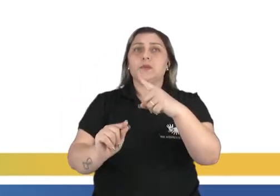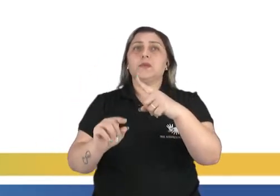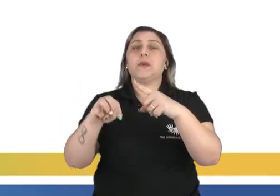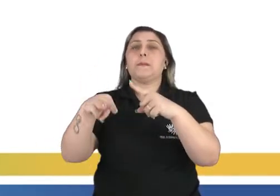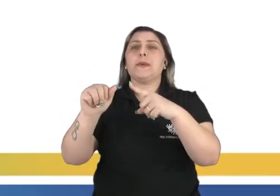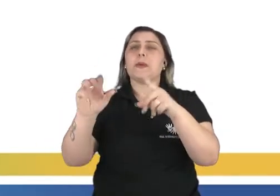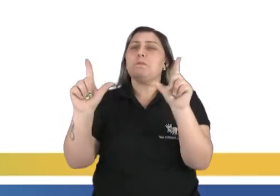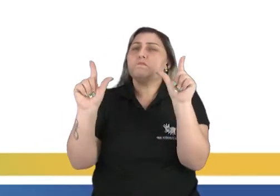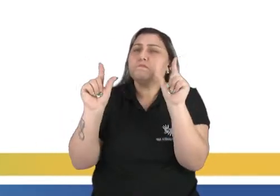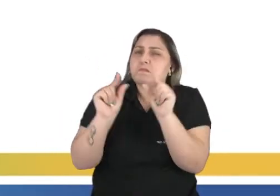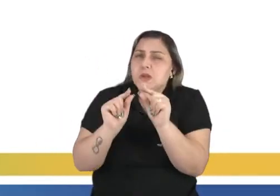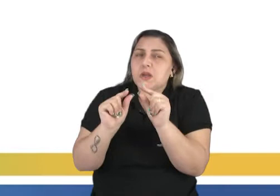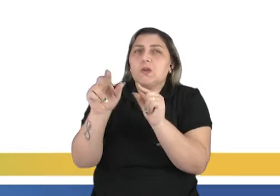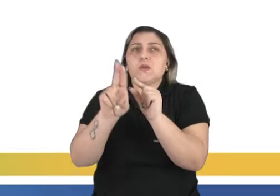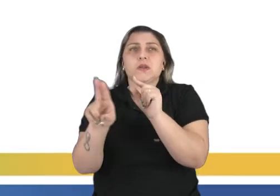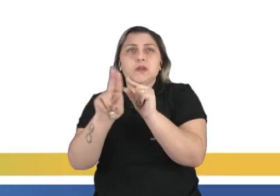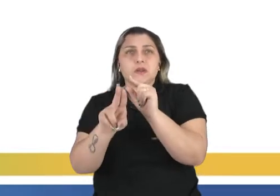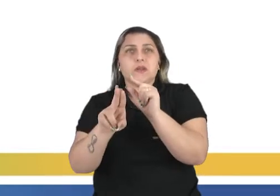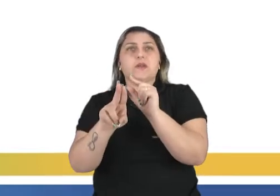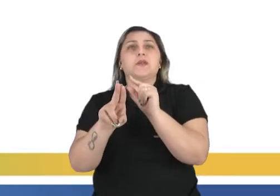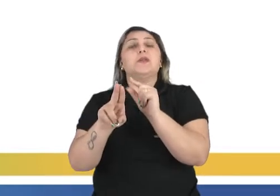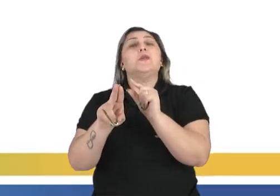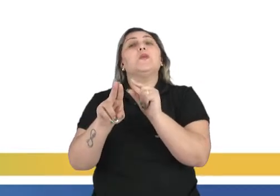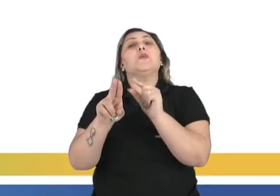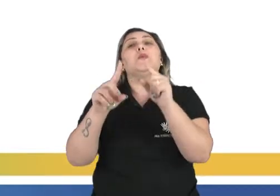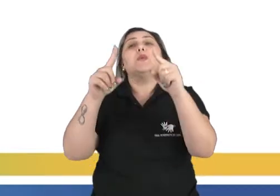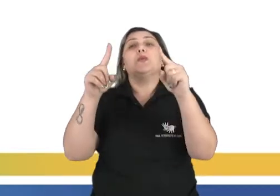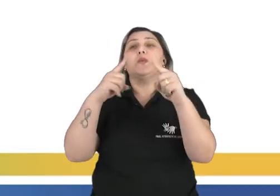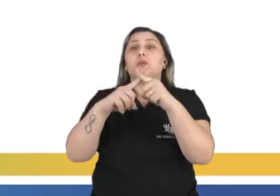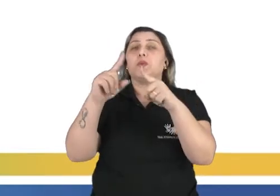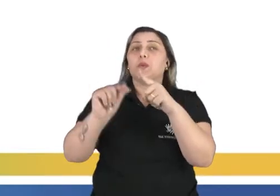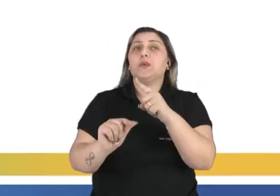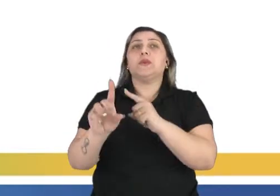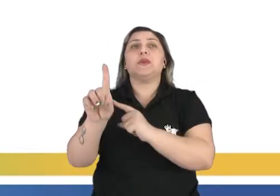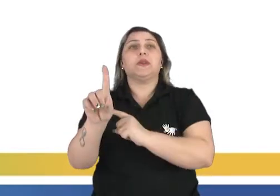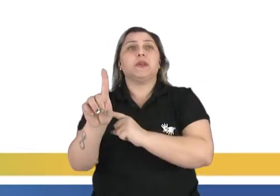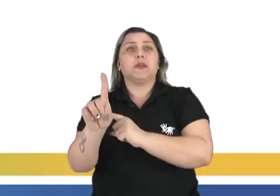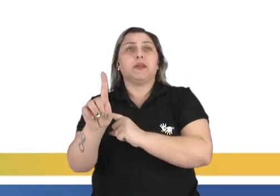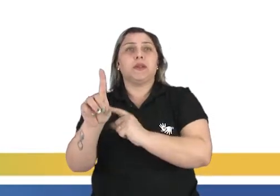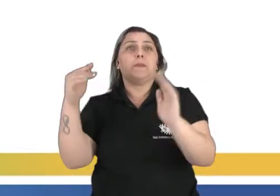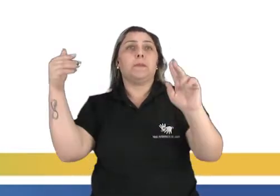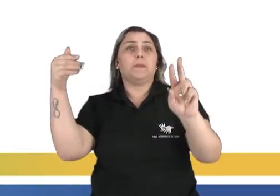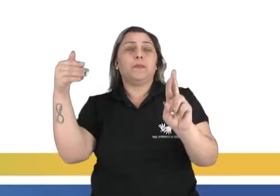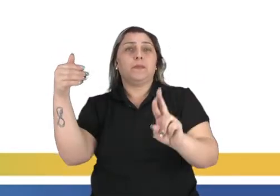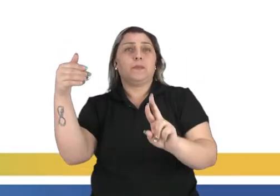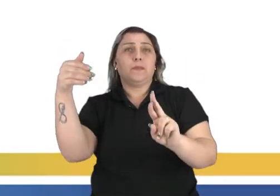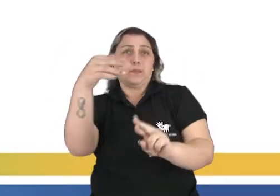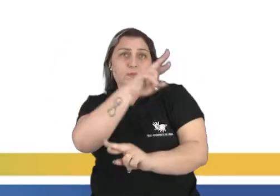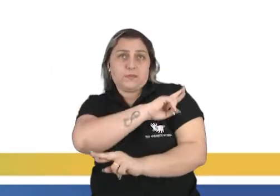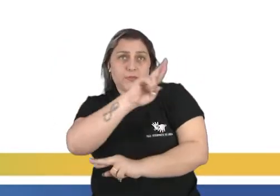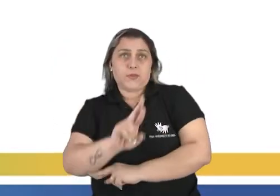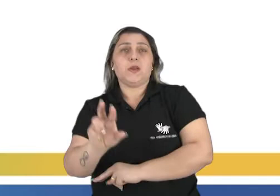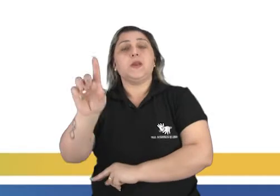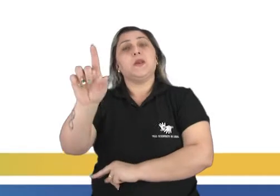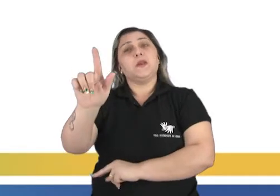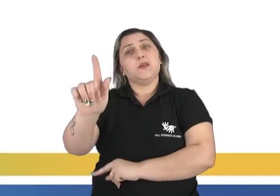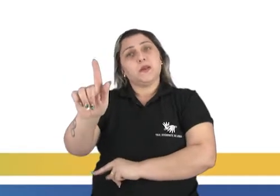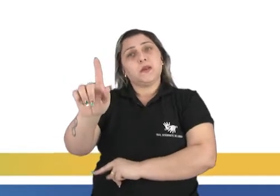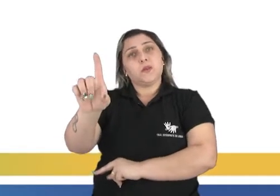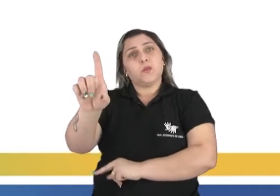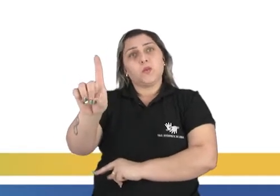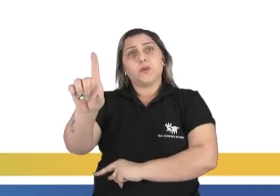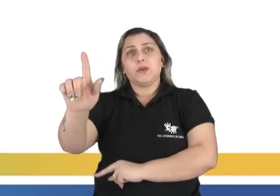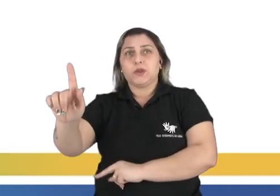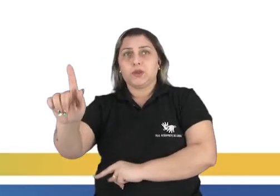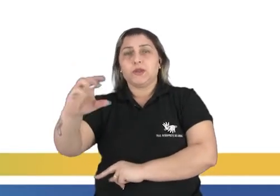é muito pequena, utilizamos os submúltiplos do grama para a representação da medida, que são três, ou